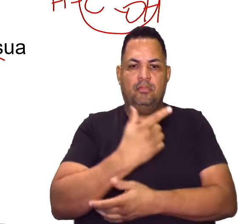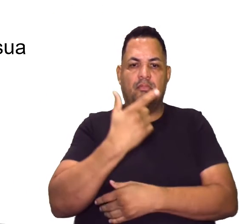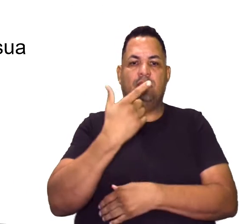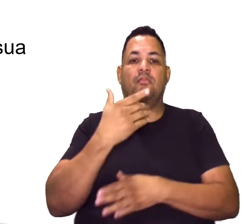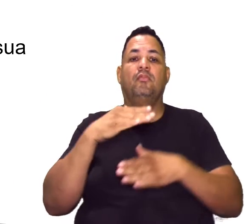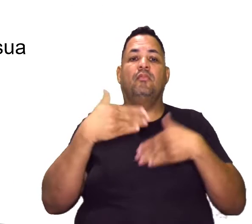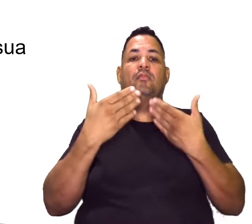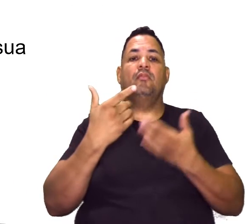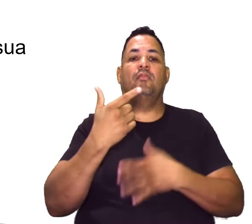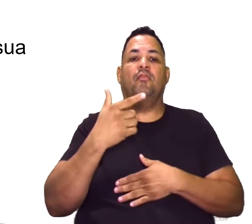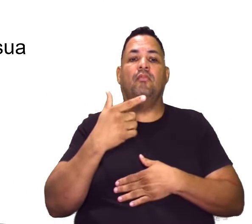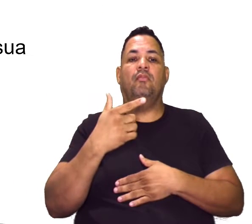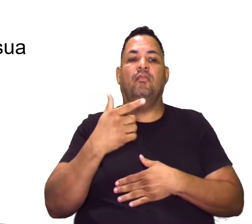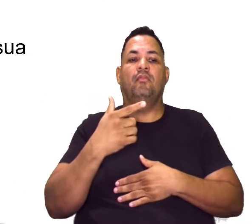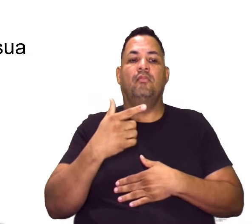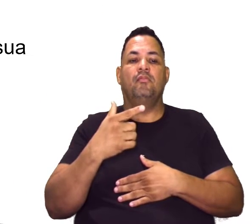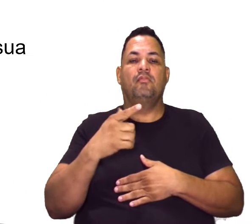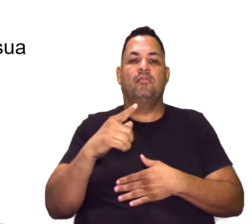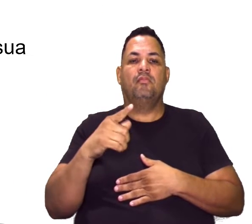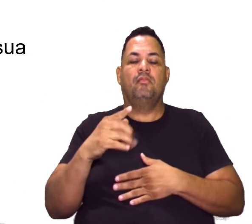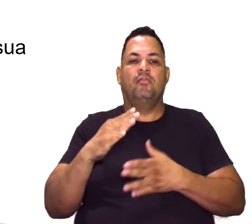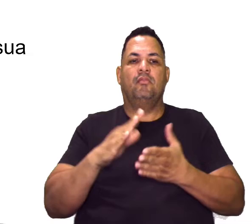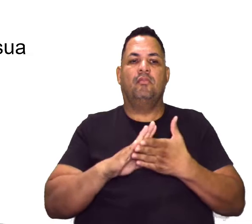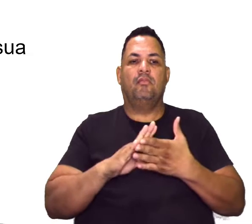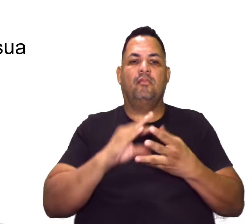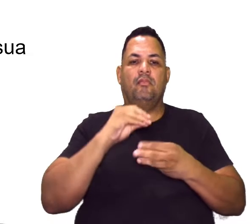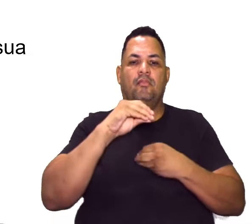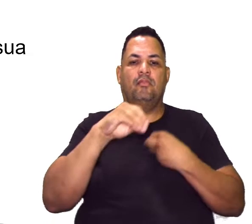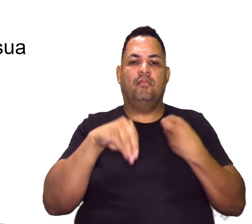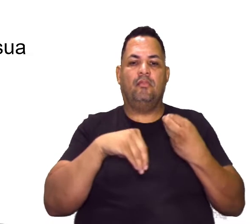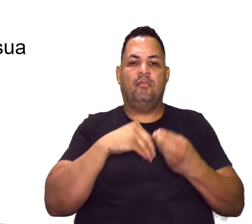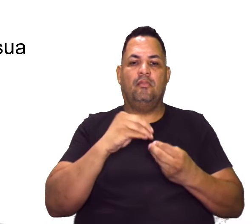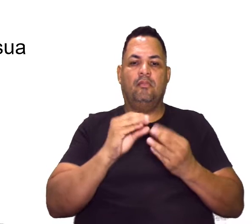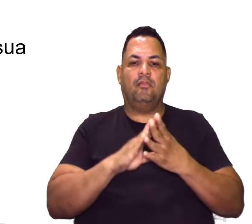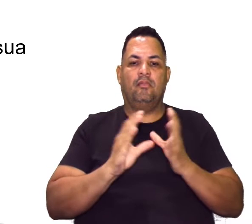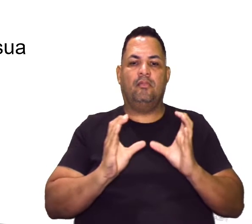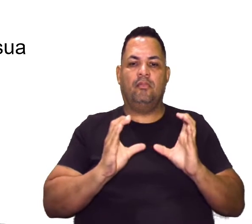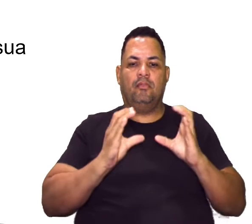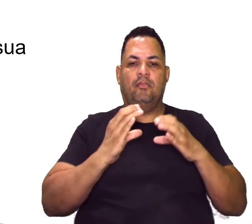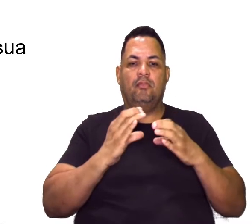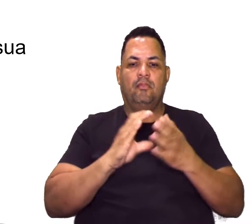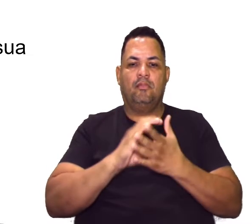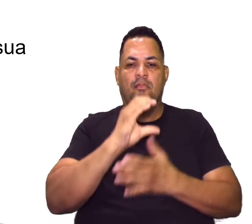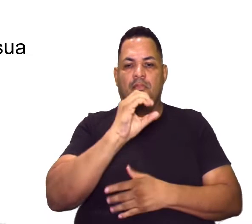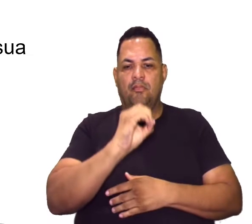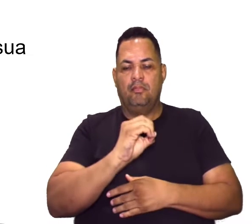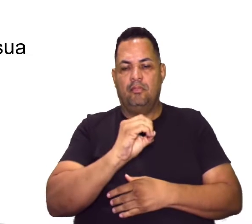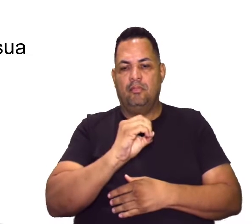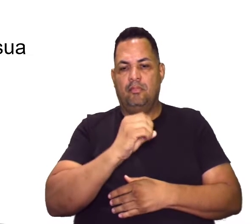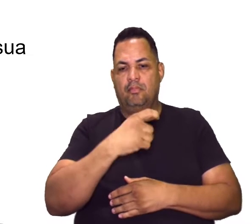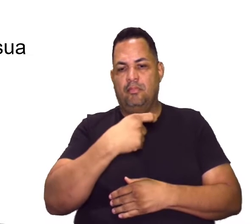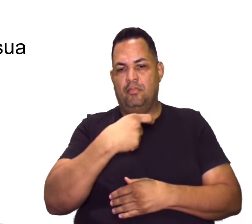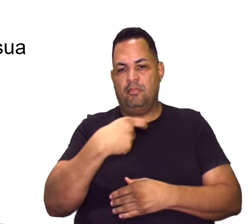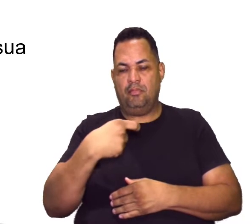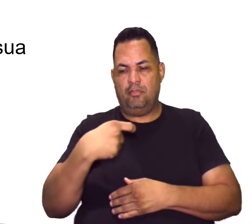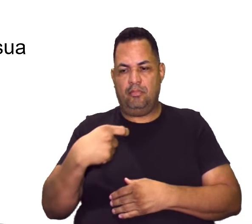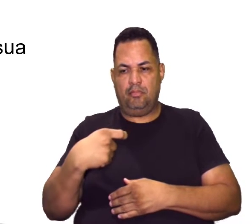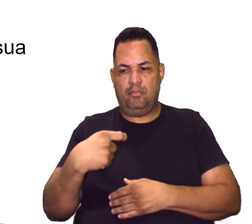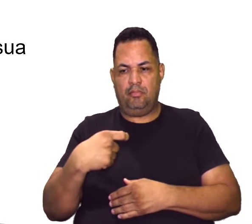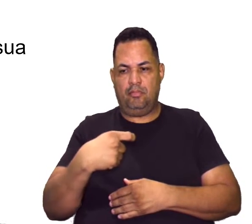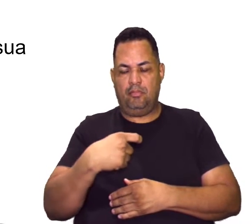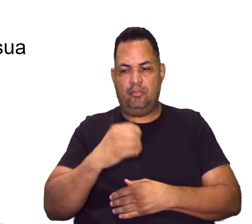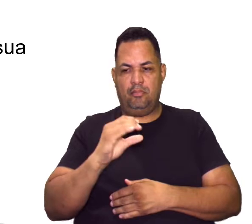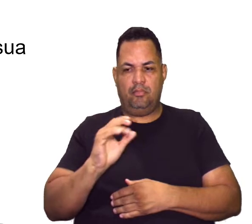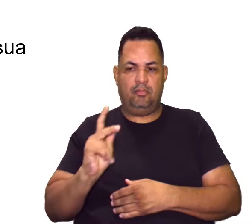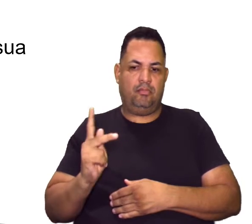existe no composto um grupo carboxílico. Valeu aí? Então, estamos esperando